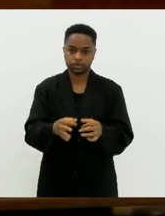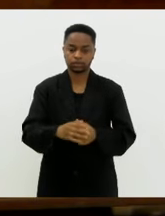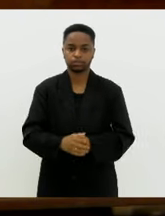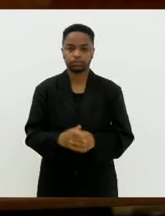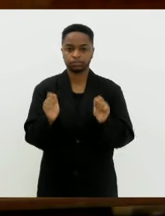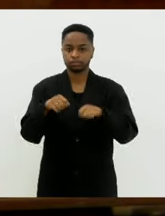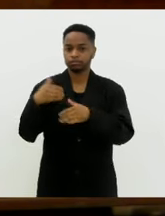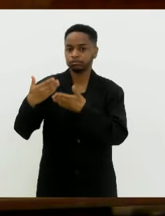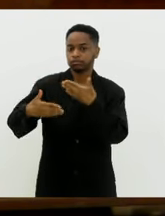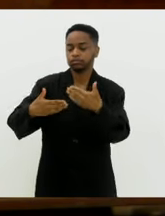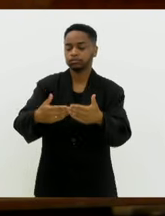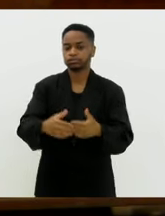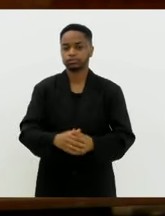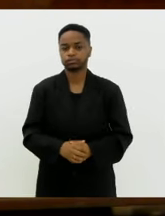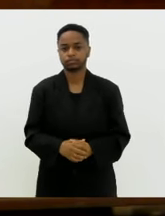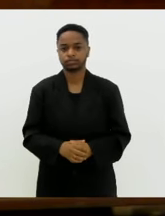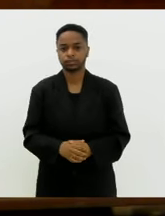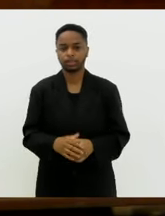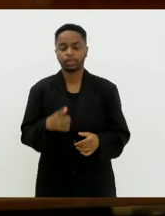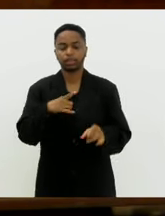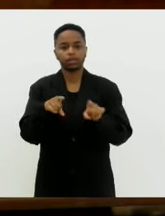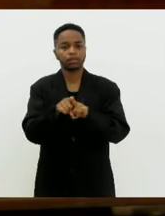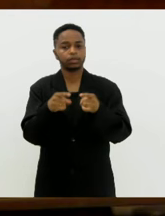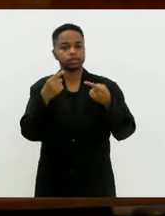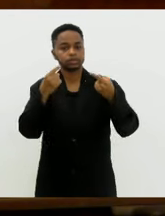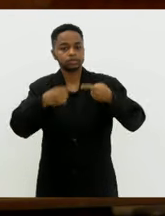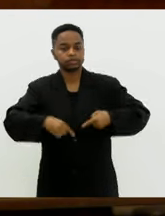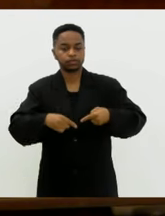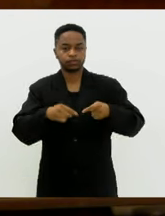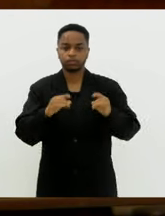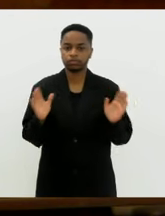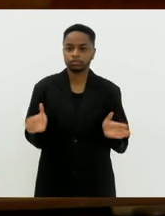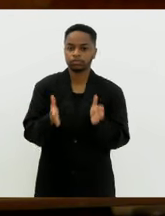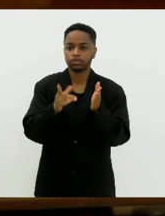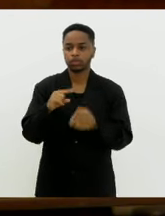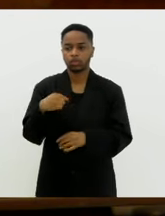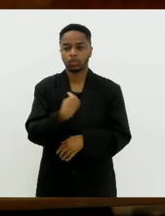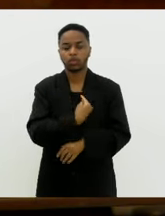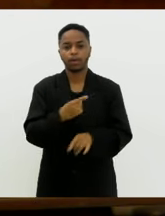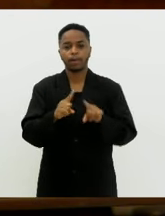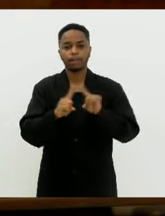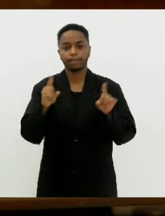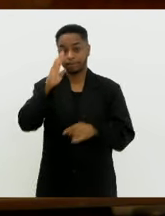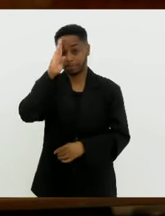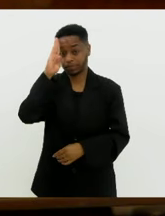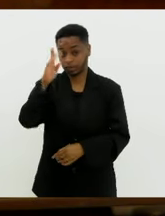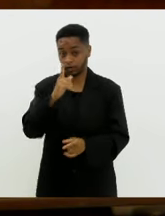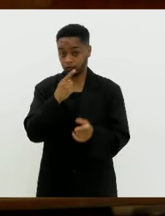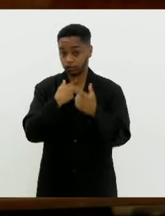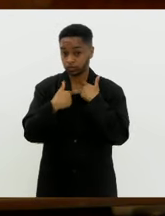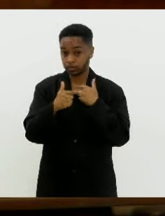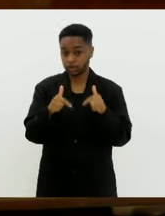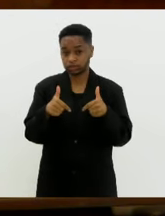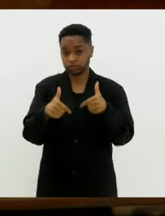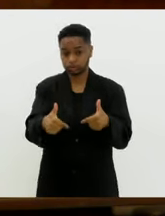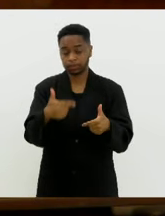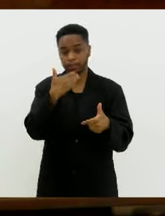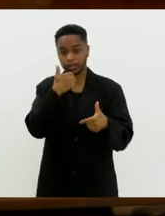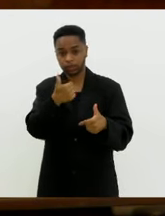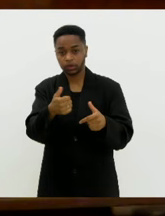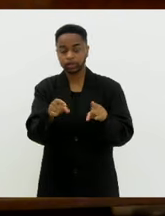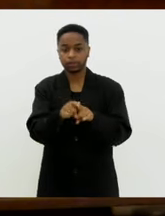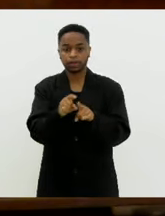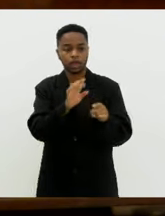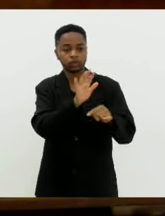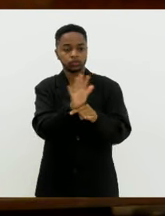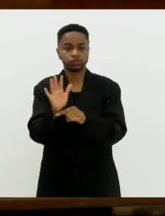crescimento. Desafios nos movem, mas, acima de tudo, a vontade de fazer mais e servir à